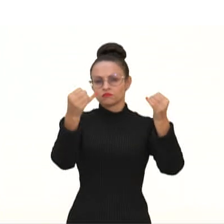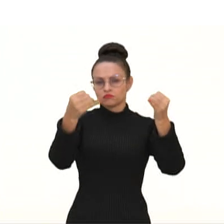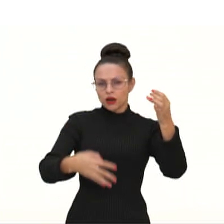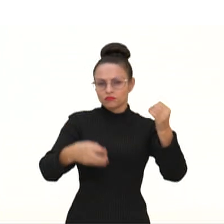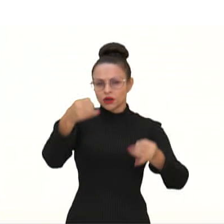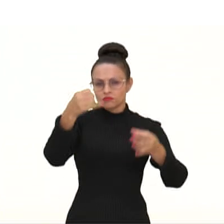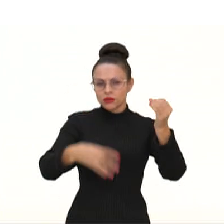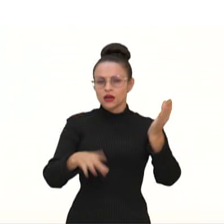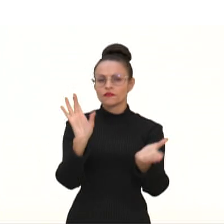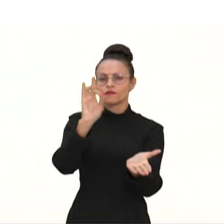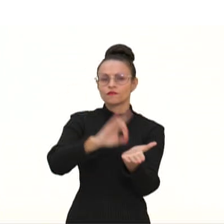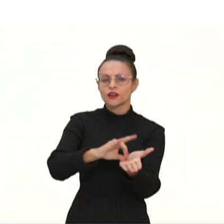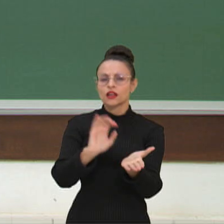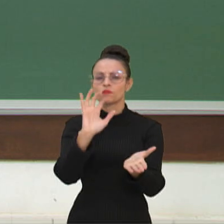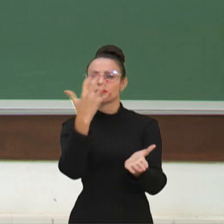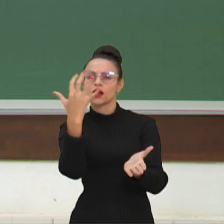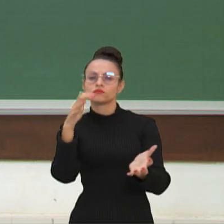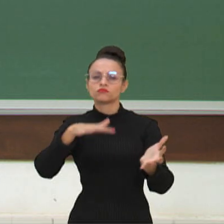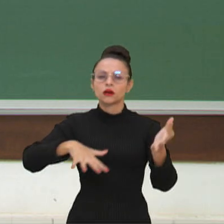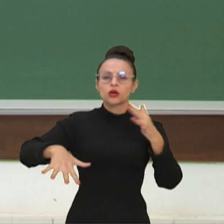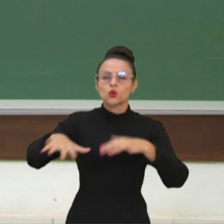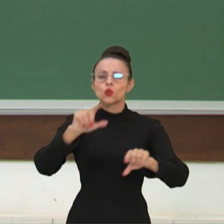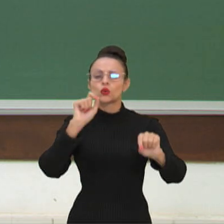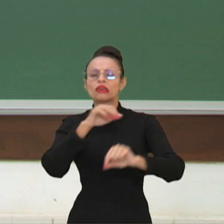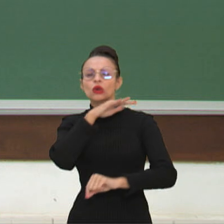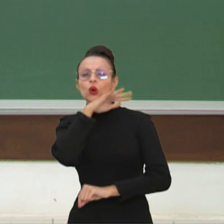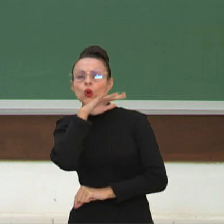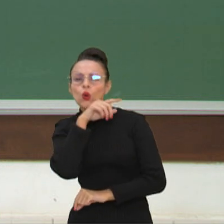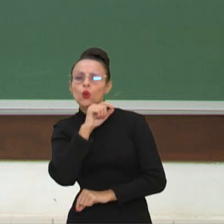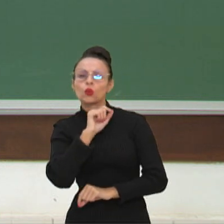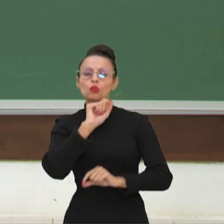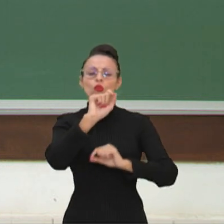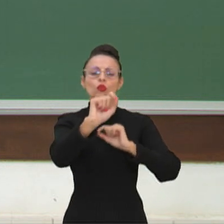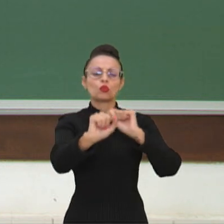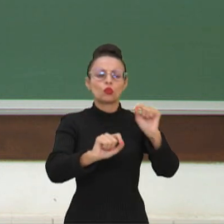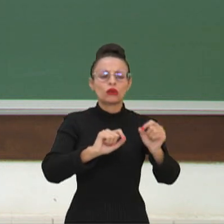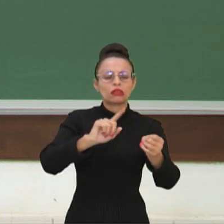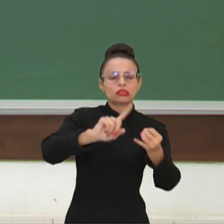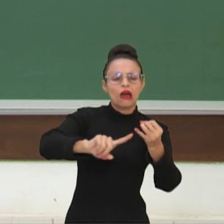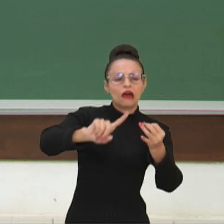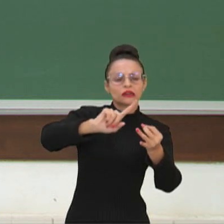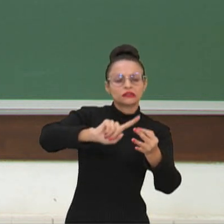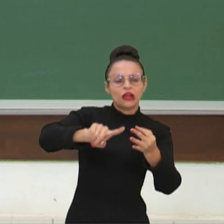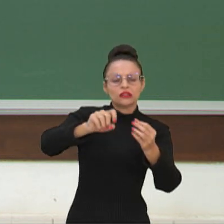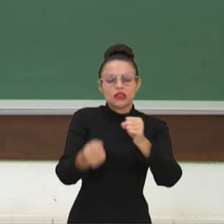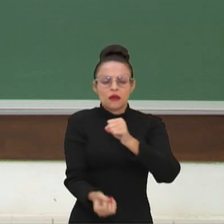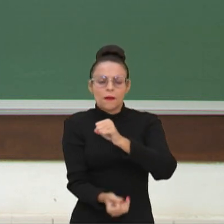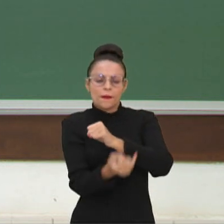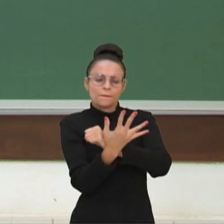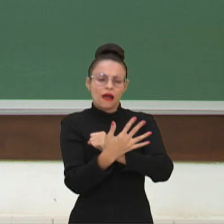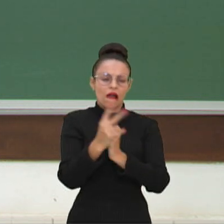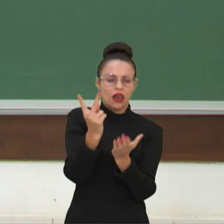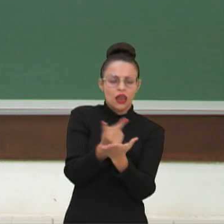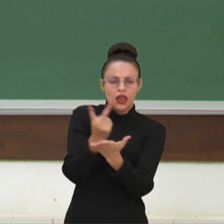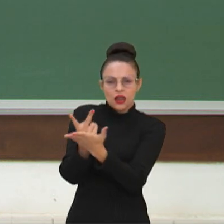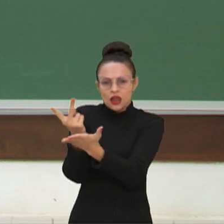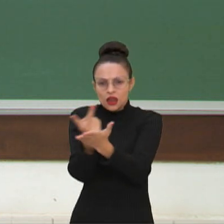porque é romantismo, mas será que a ideia também é criticar a sociedade? Letra C, apresentar um